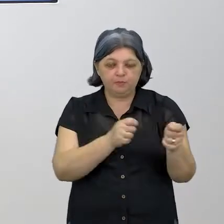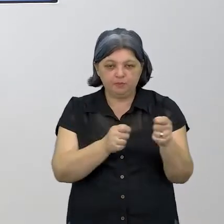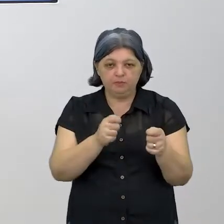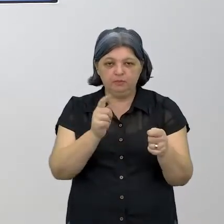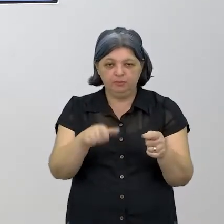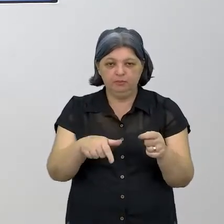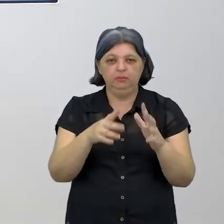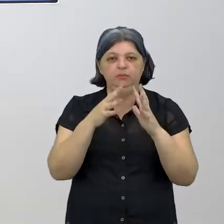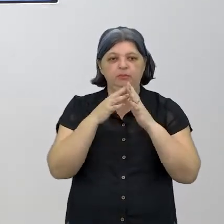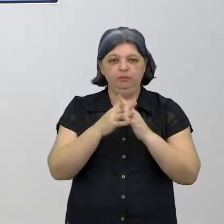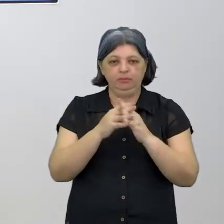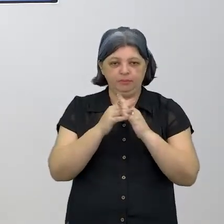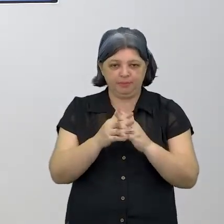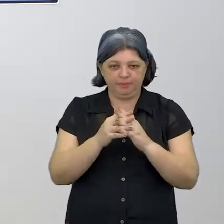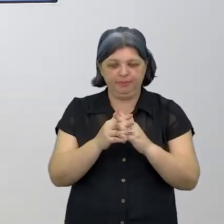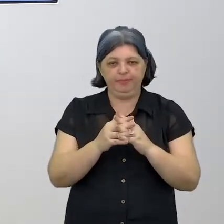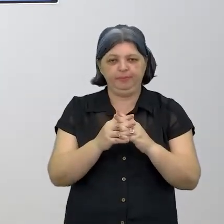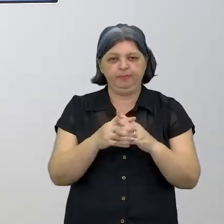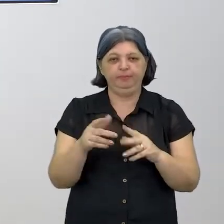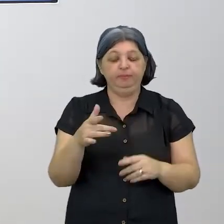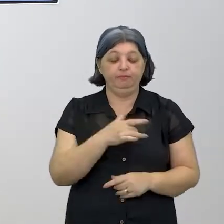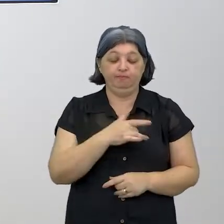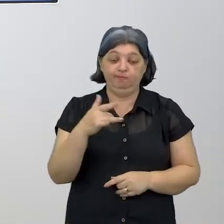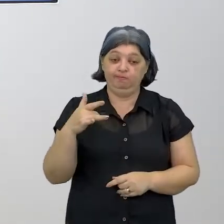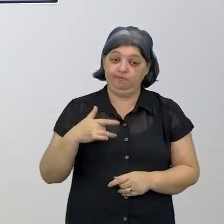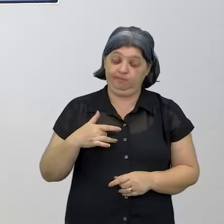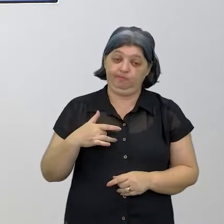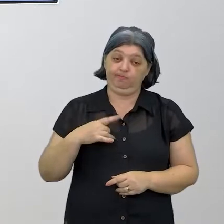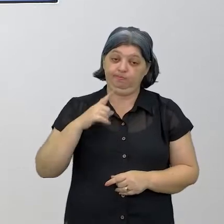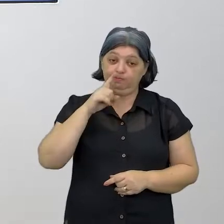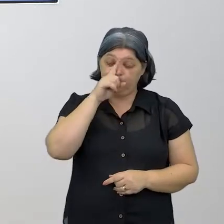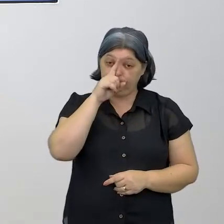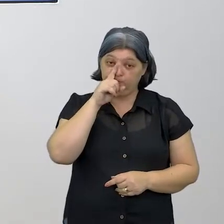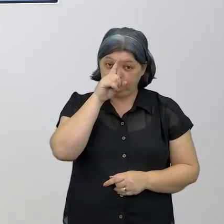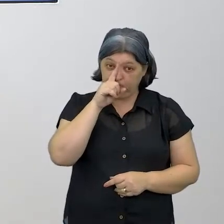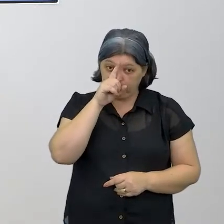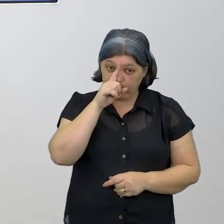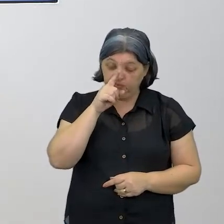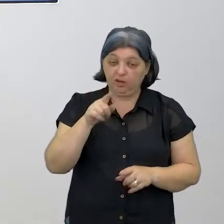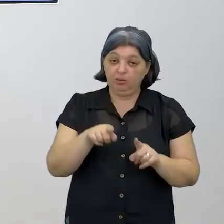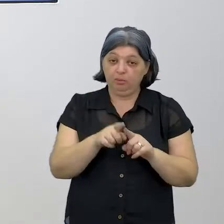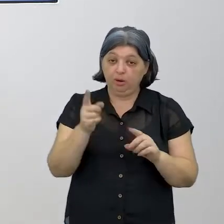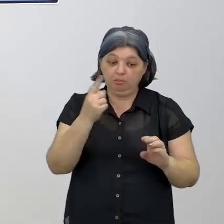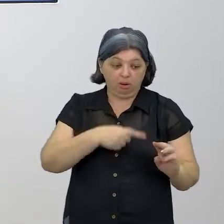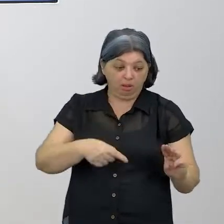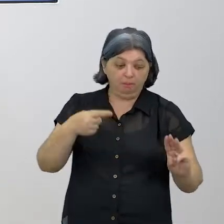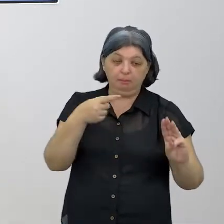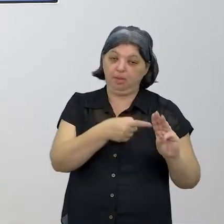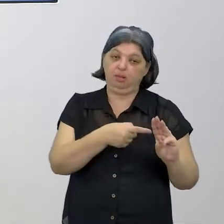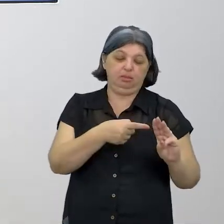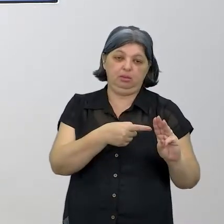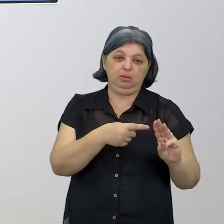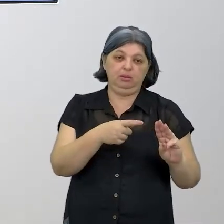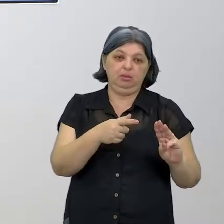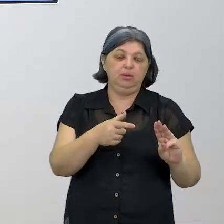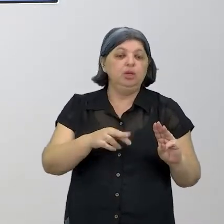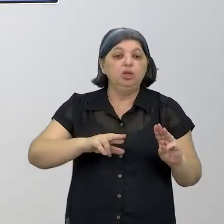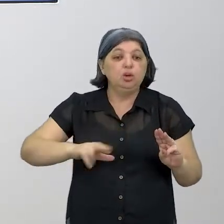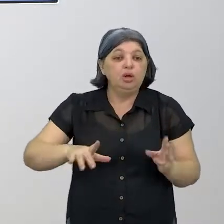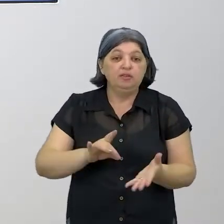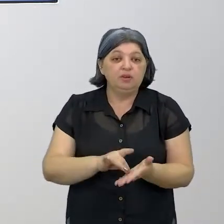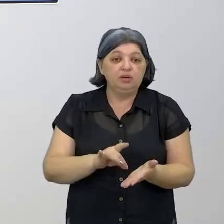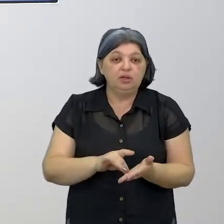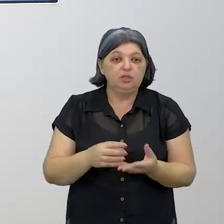está colocando aí uma questão de saúde e um ponto onde você está estabelecendo uma meta irreal. Não tem como você ficar parecendo